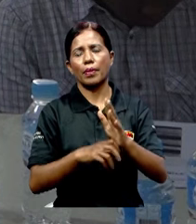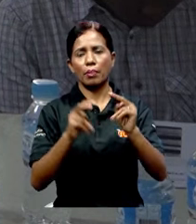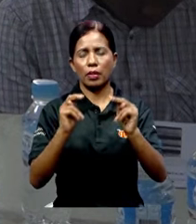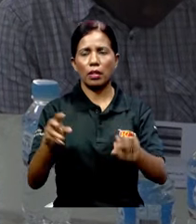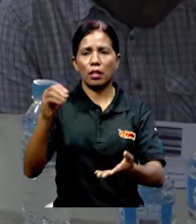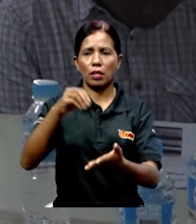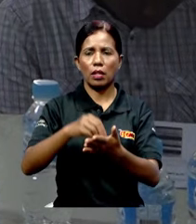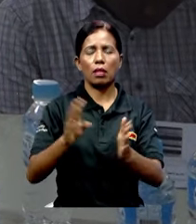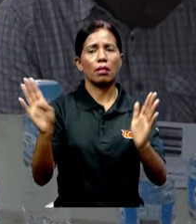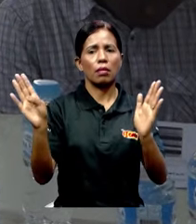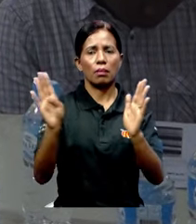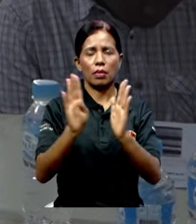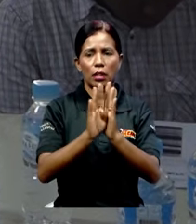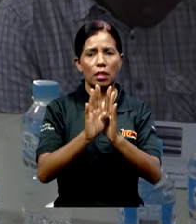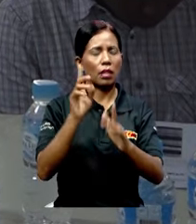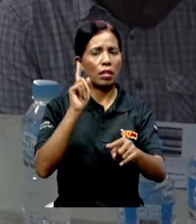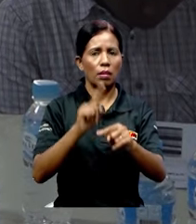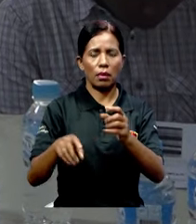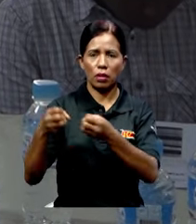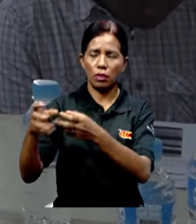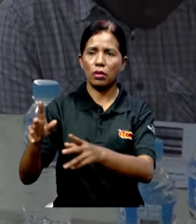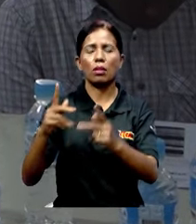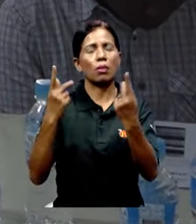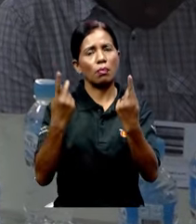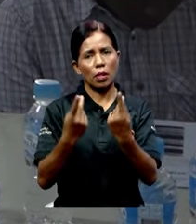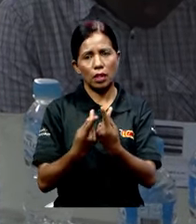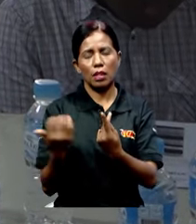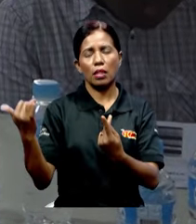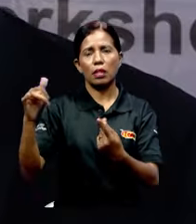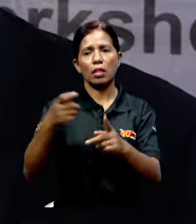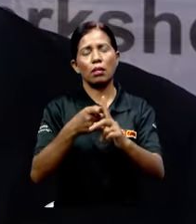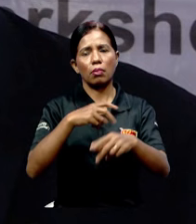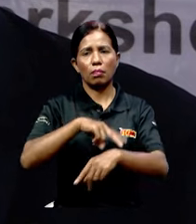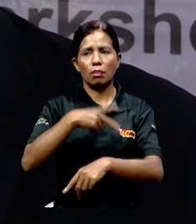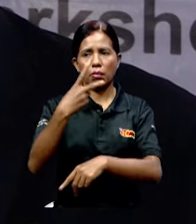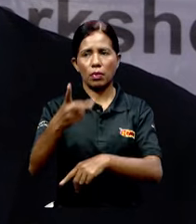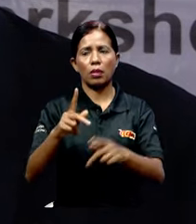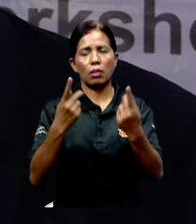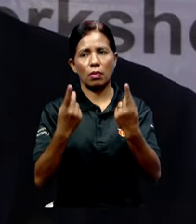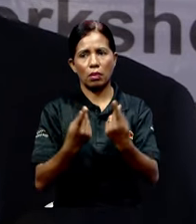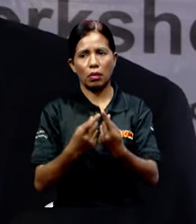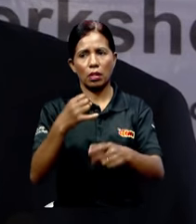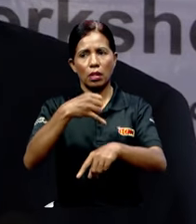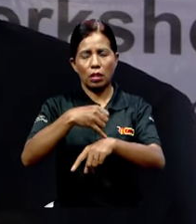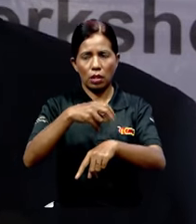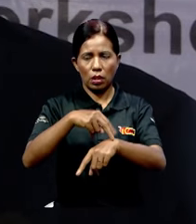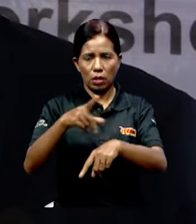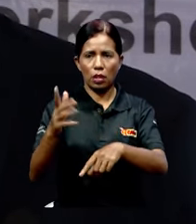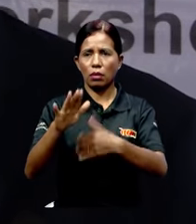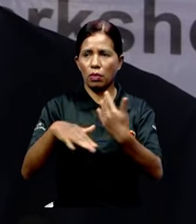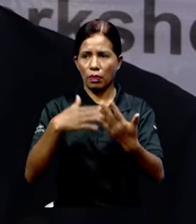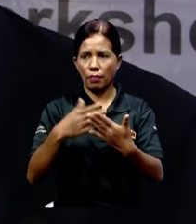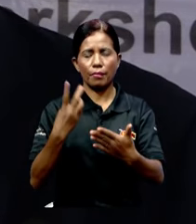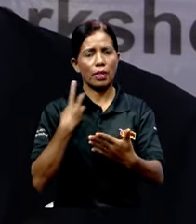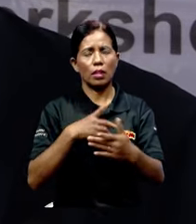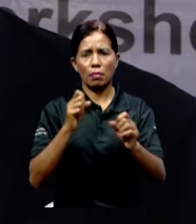criar barreira a tu labele russic setor retalho monuba empresários internacionais. E também